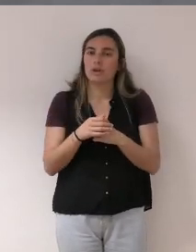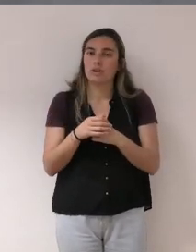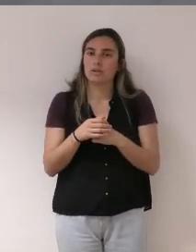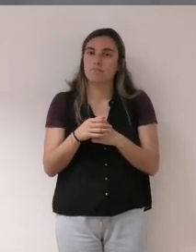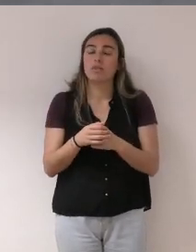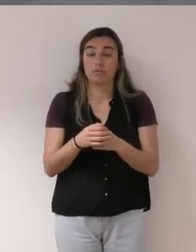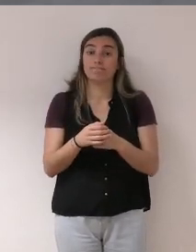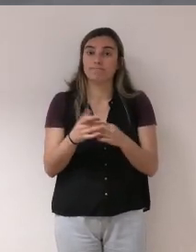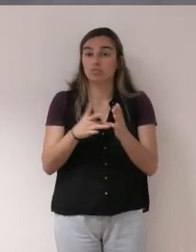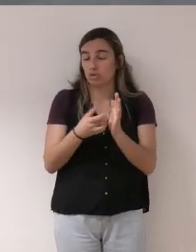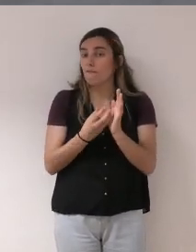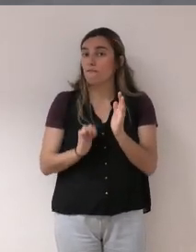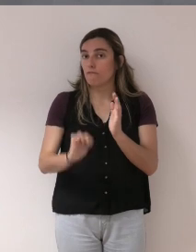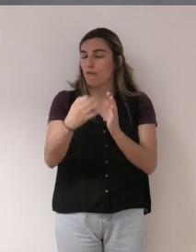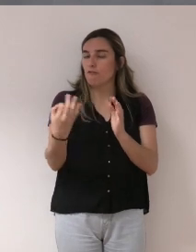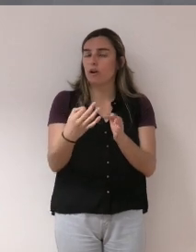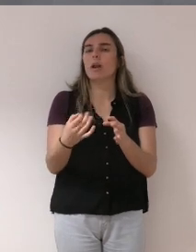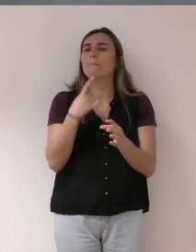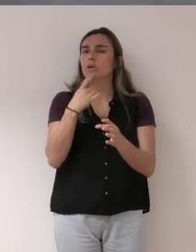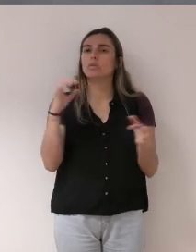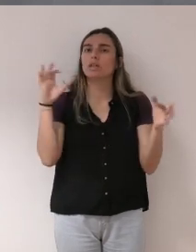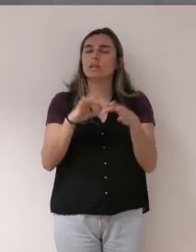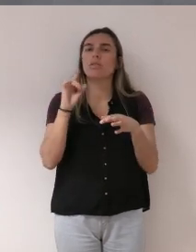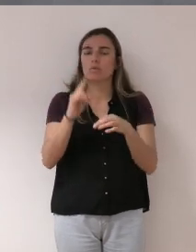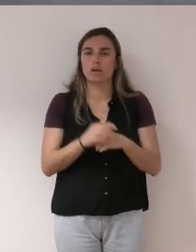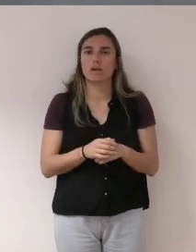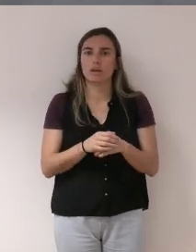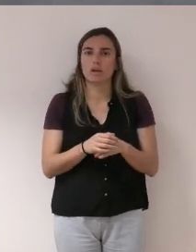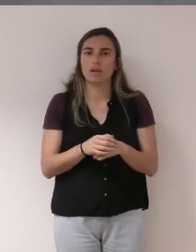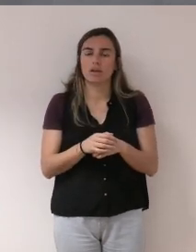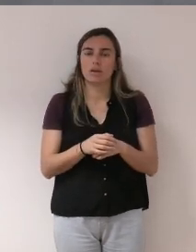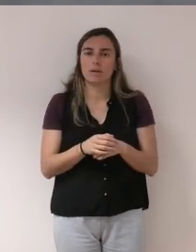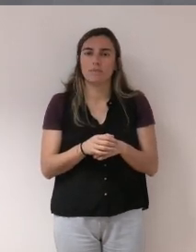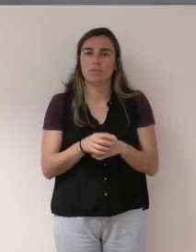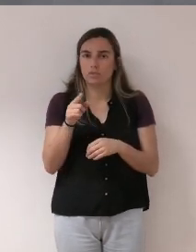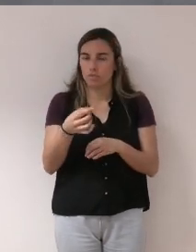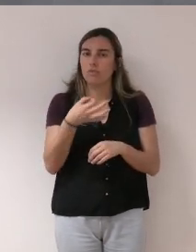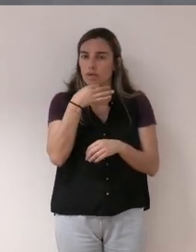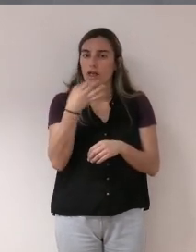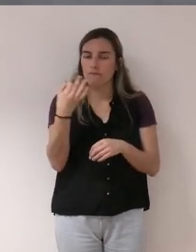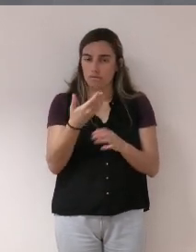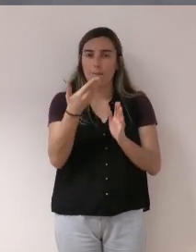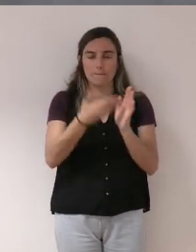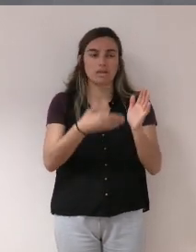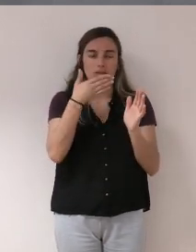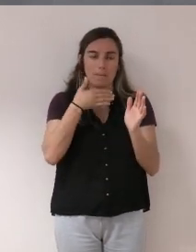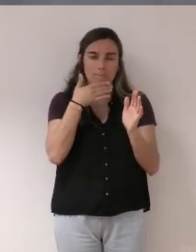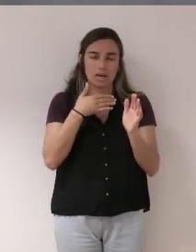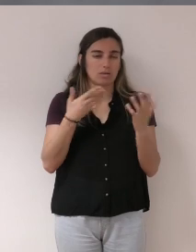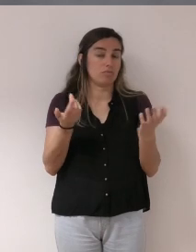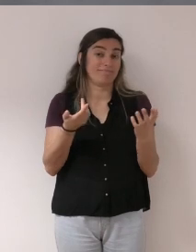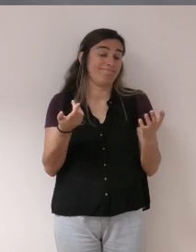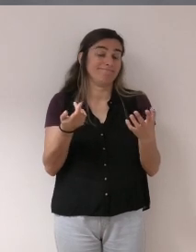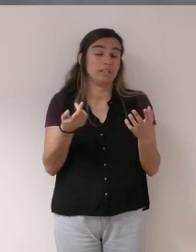suas obras. E essa questão tem a ver com exatamente o tema central do texto, que falou em branco, que não